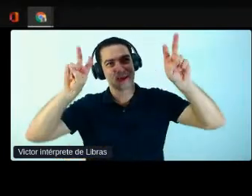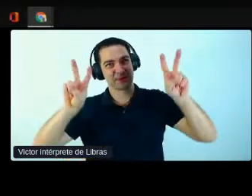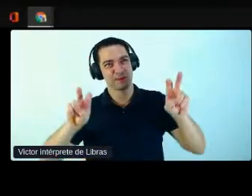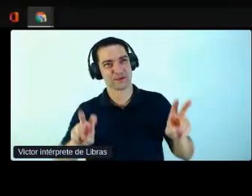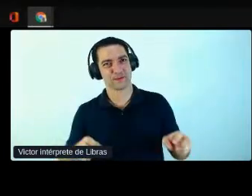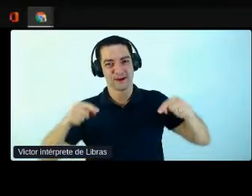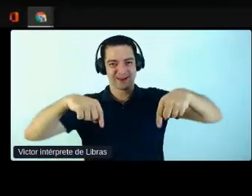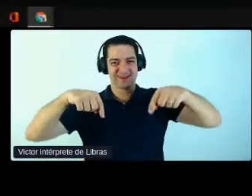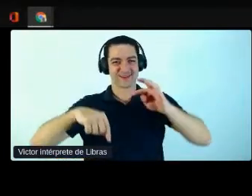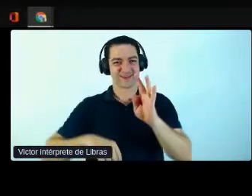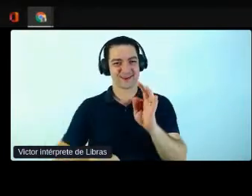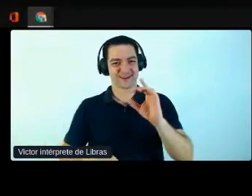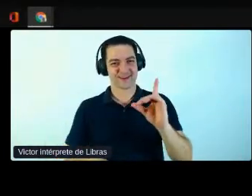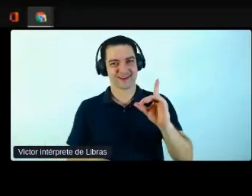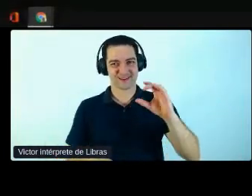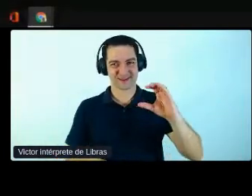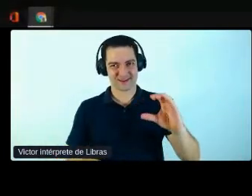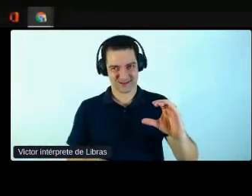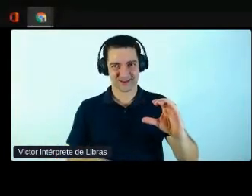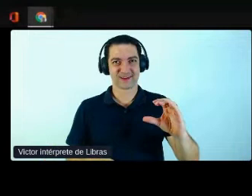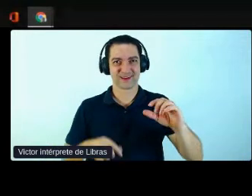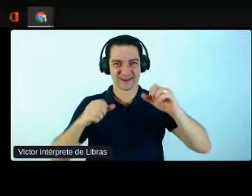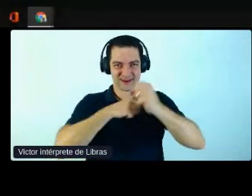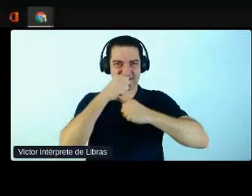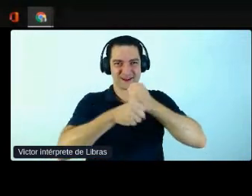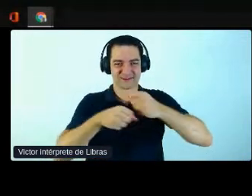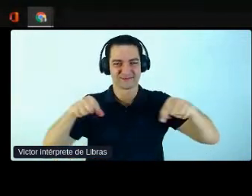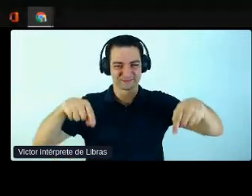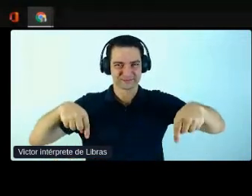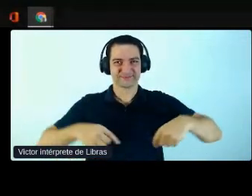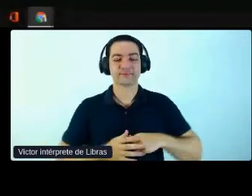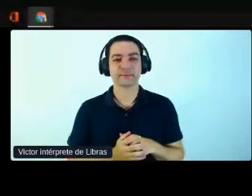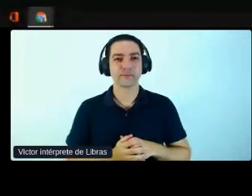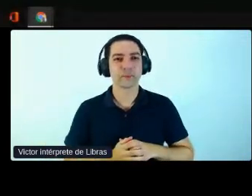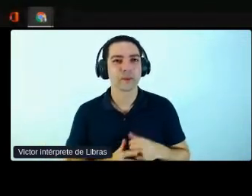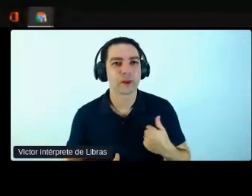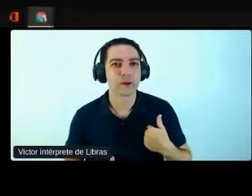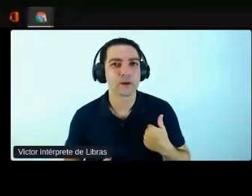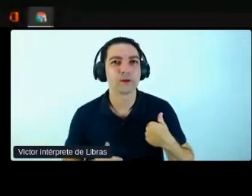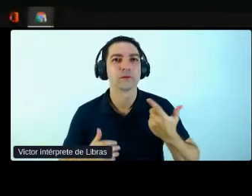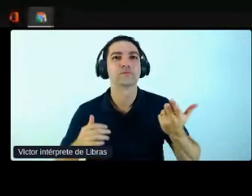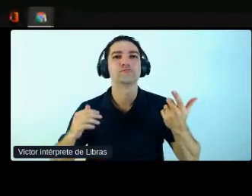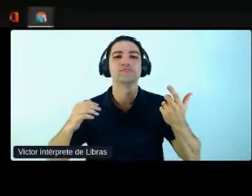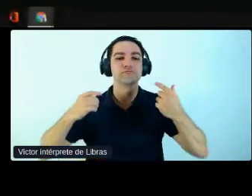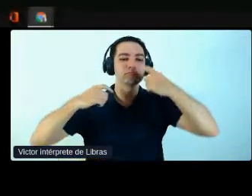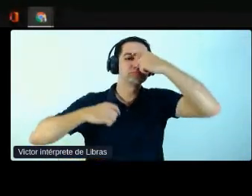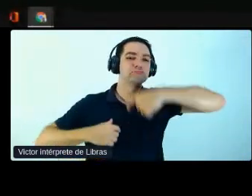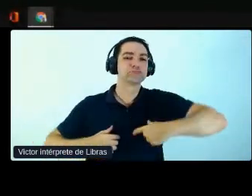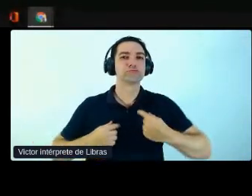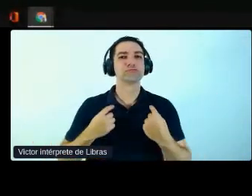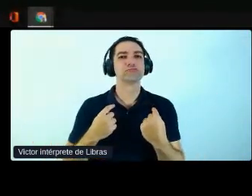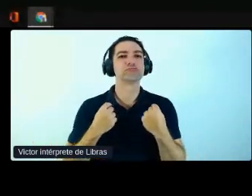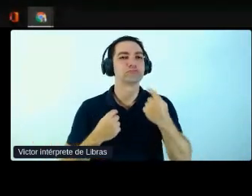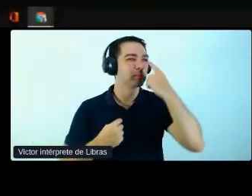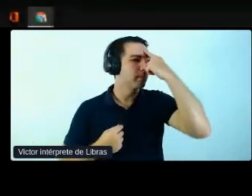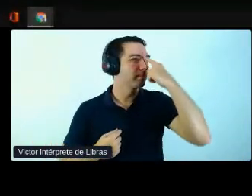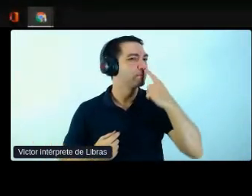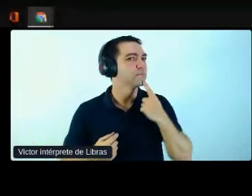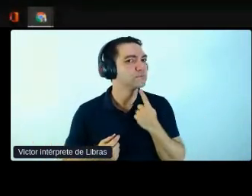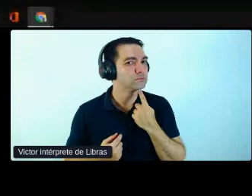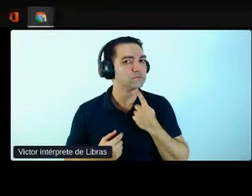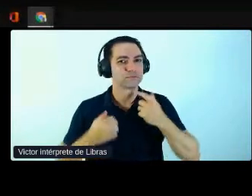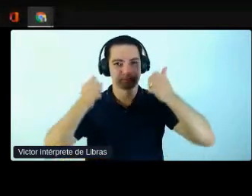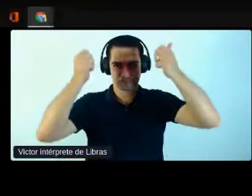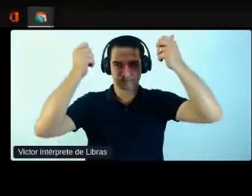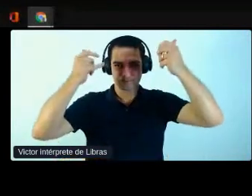lá. Bom, sobre mim, né, brevemente, só antes de começar, vou fazer uma breve descrição